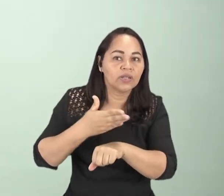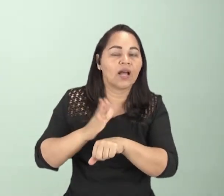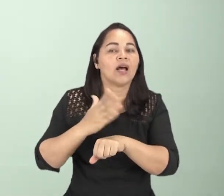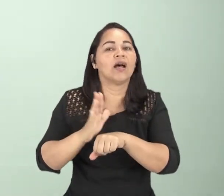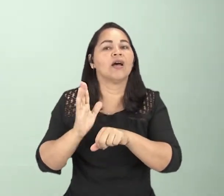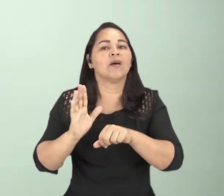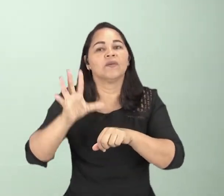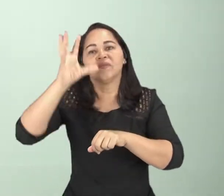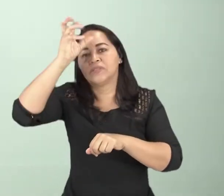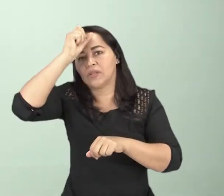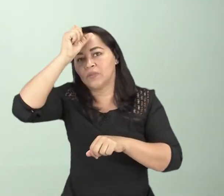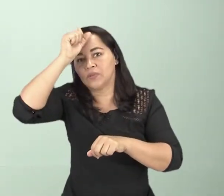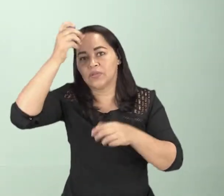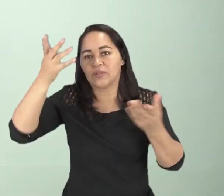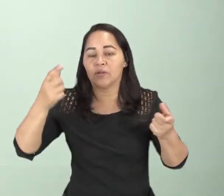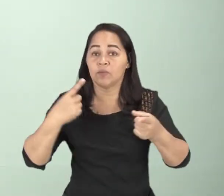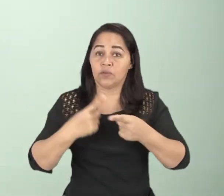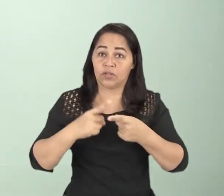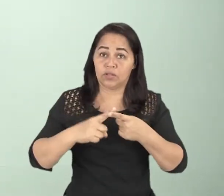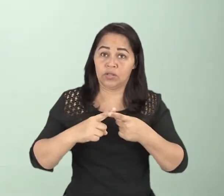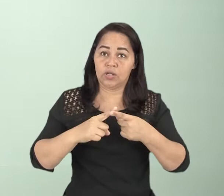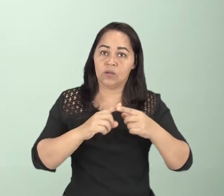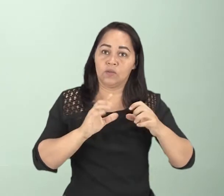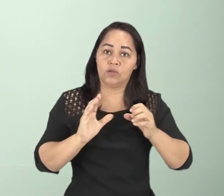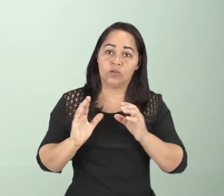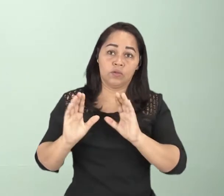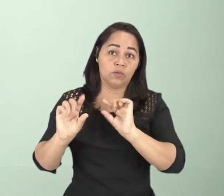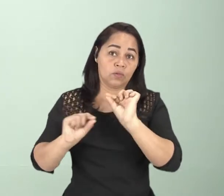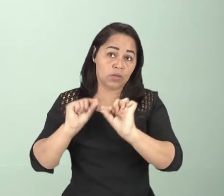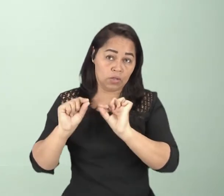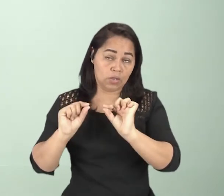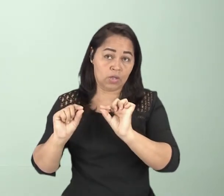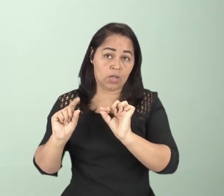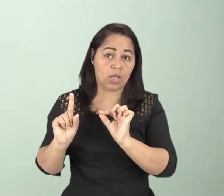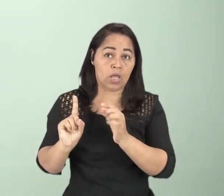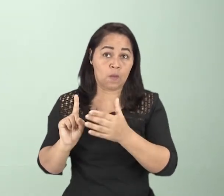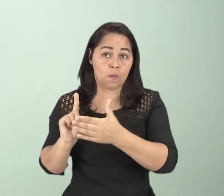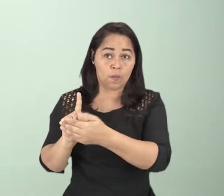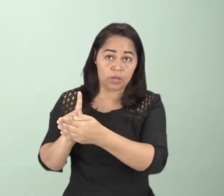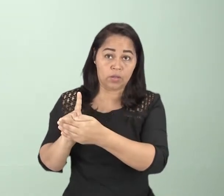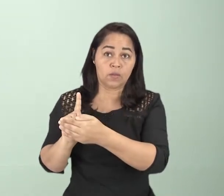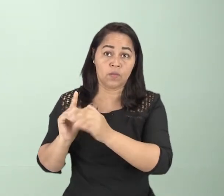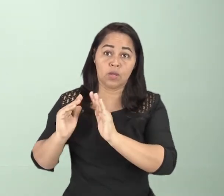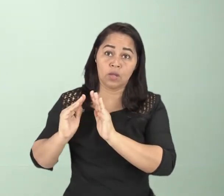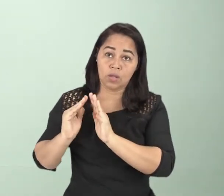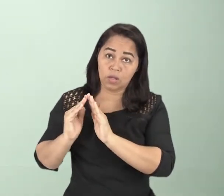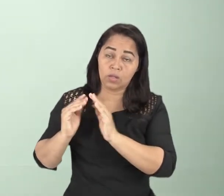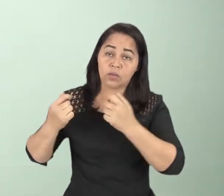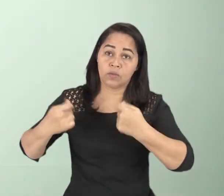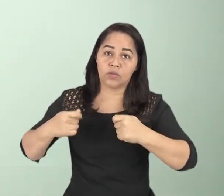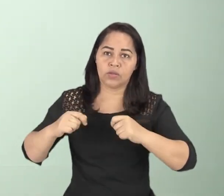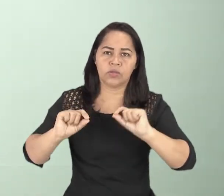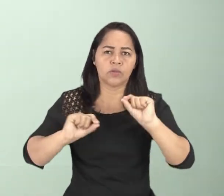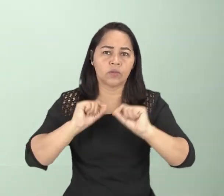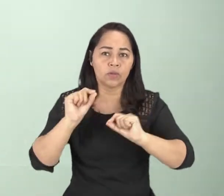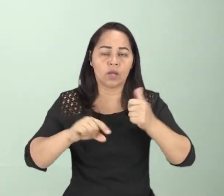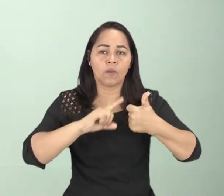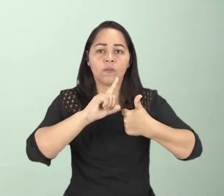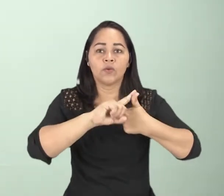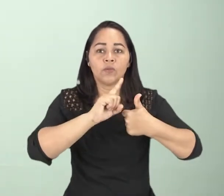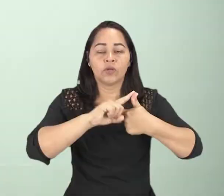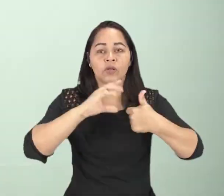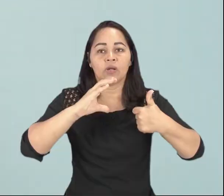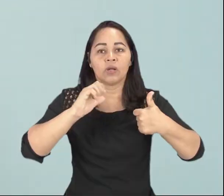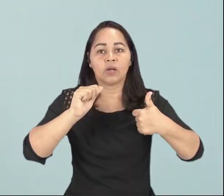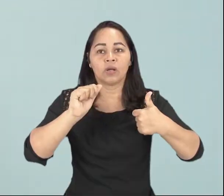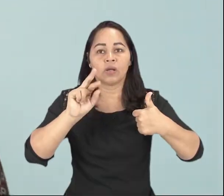ninguém, porque estamos em pandemia, fiquem em casa, ok? Vamos lá. O primeiro tópico que eu quero falar para vocês é a cartografia do ócio. O que seria a